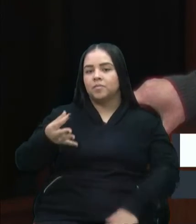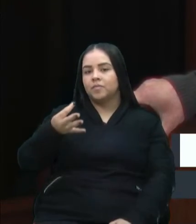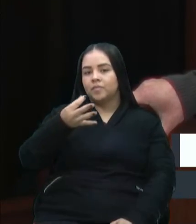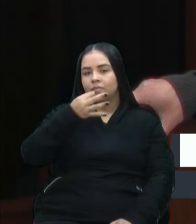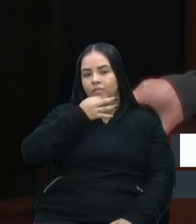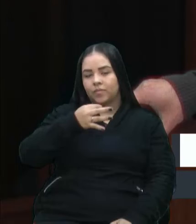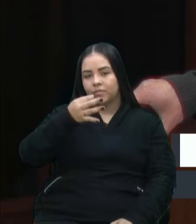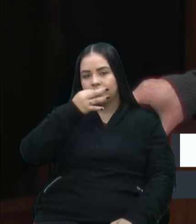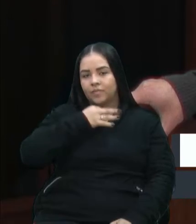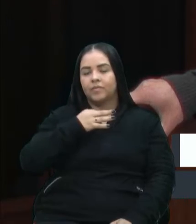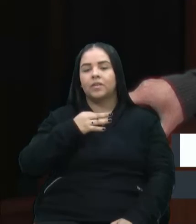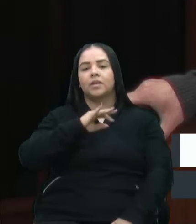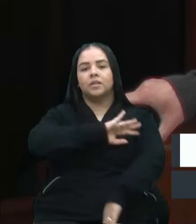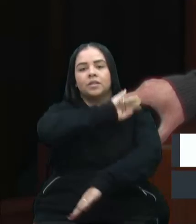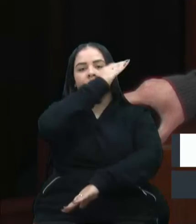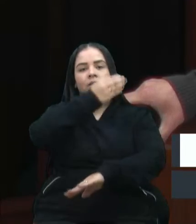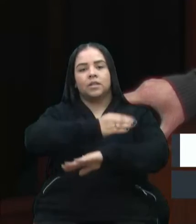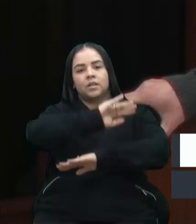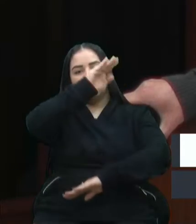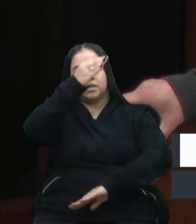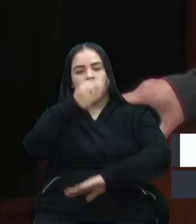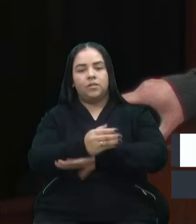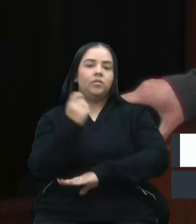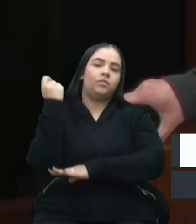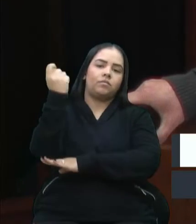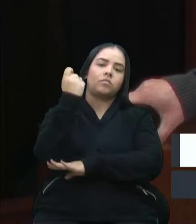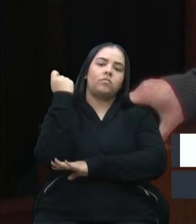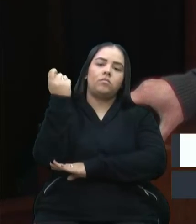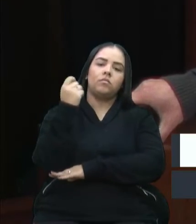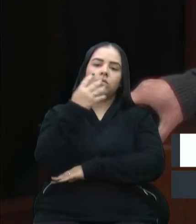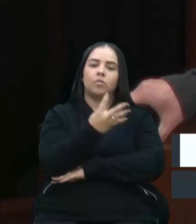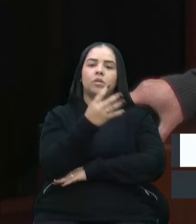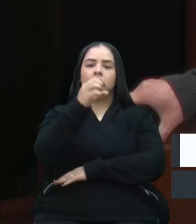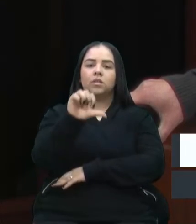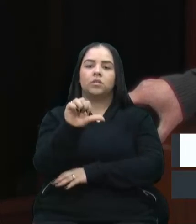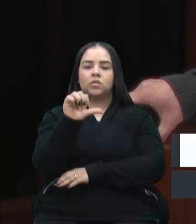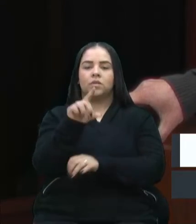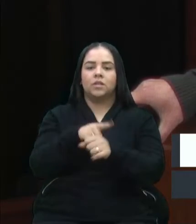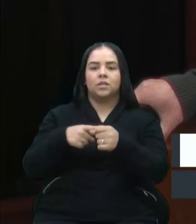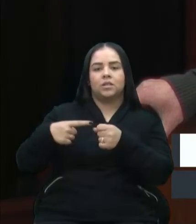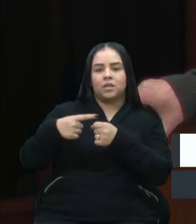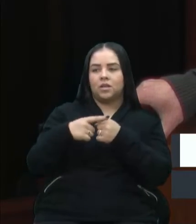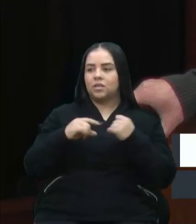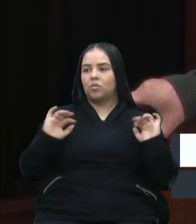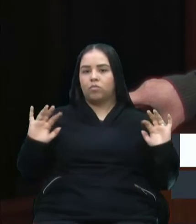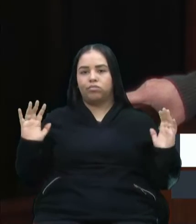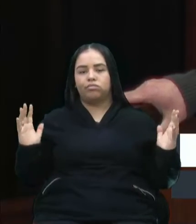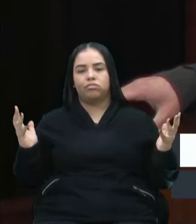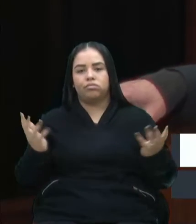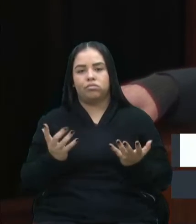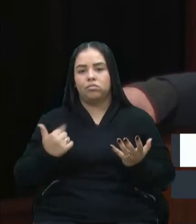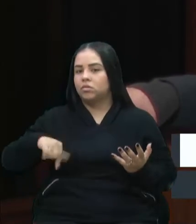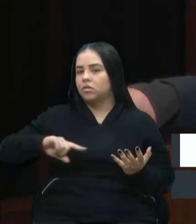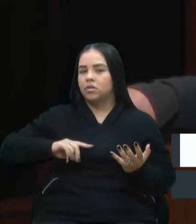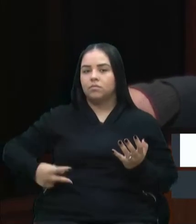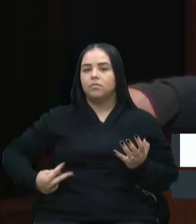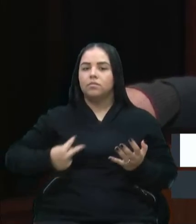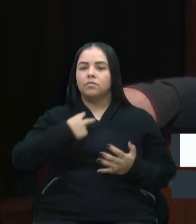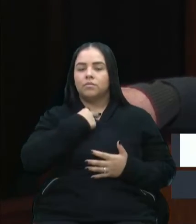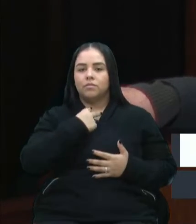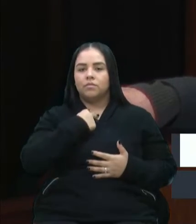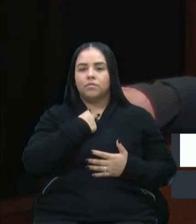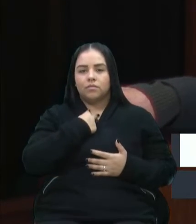Sul, Serra Gaúcha e esses 49 municípios de abrangência. Não podemos que políticos venham